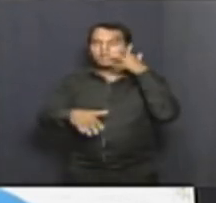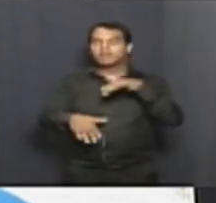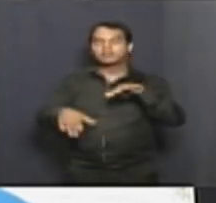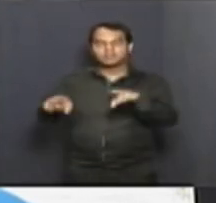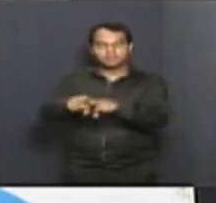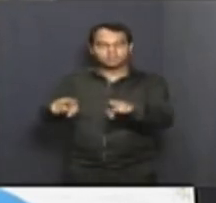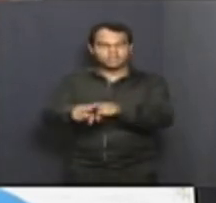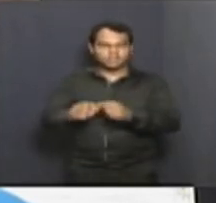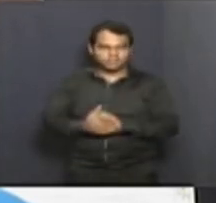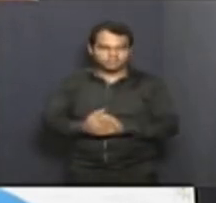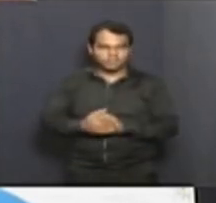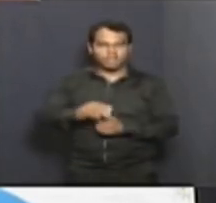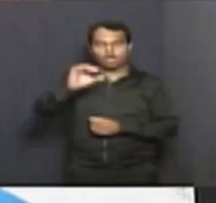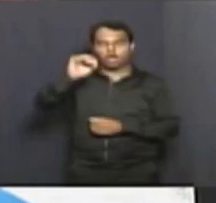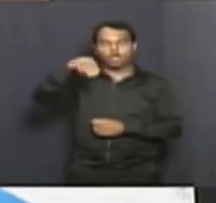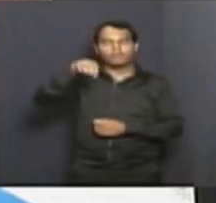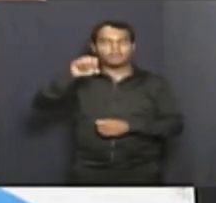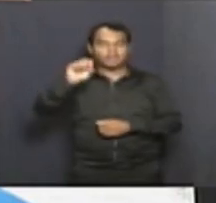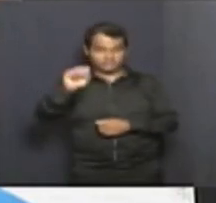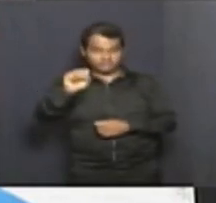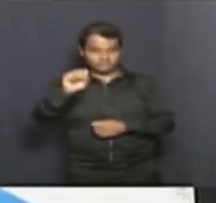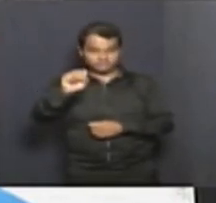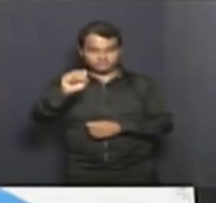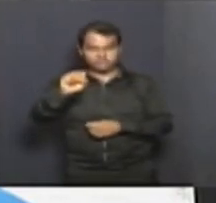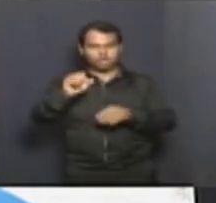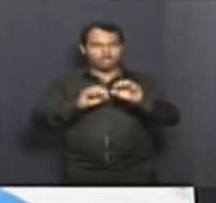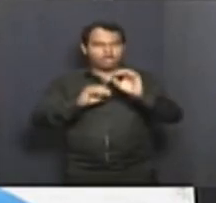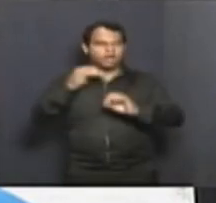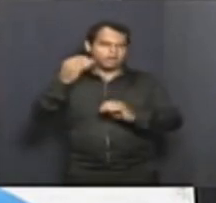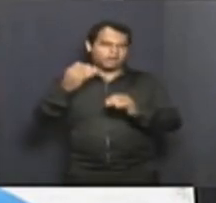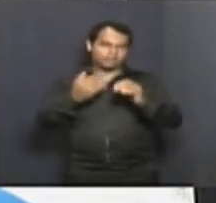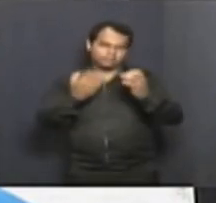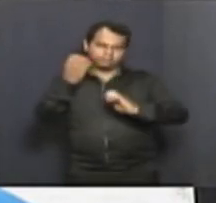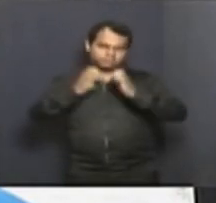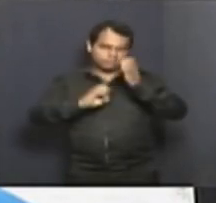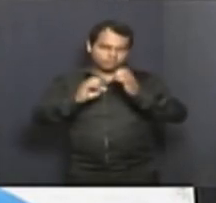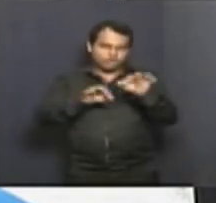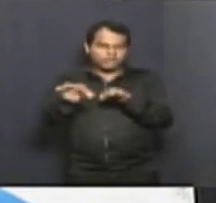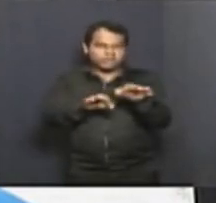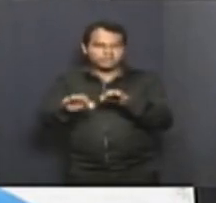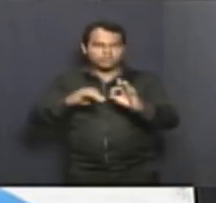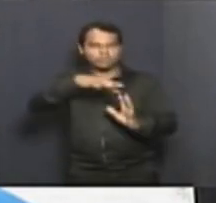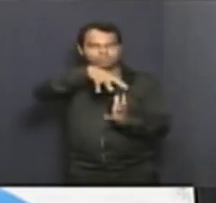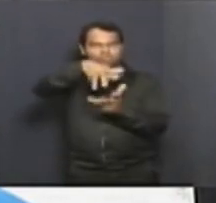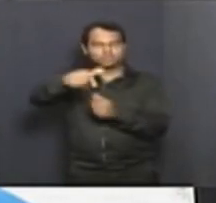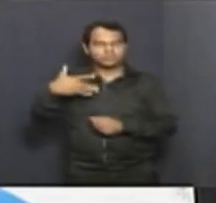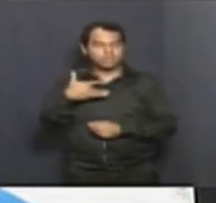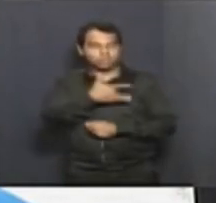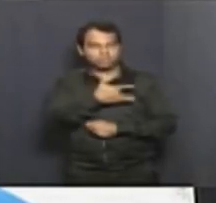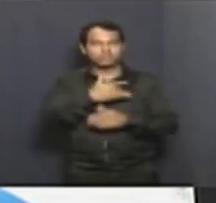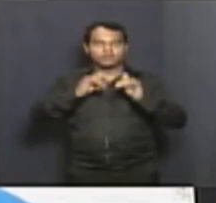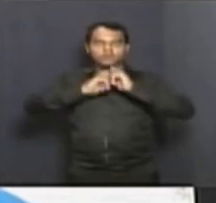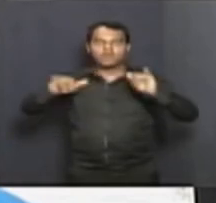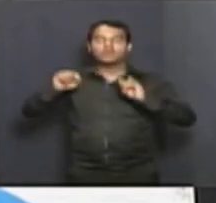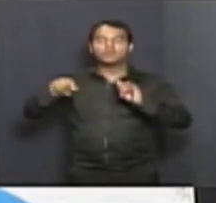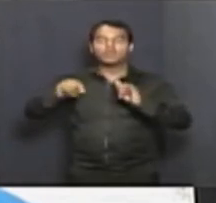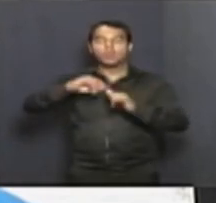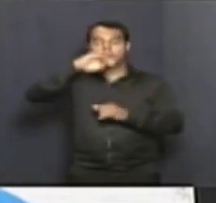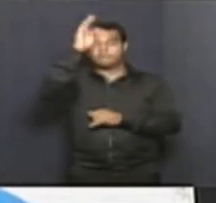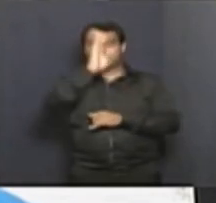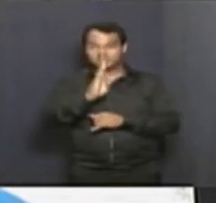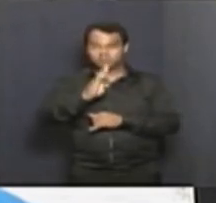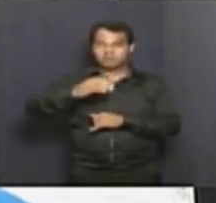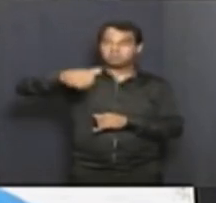organização mundial de saúde já repetiu já disse algumas vezes que o brasil é o quarto pior